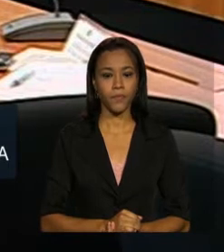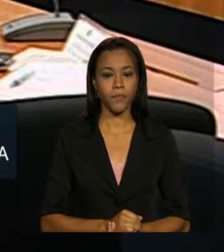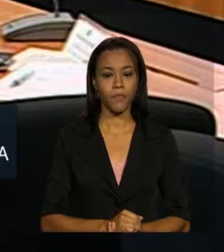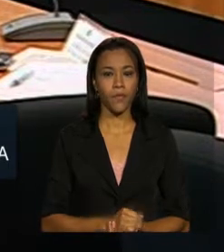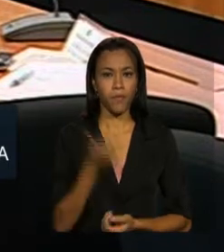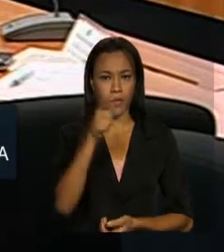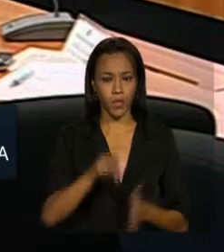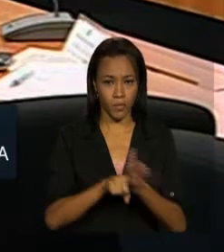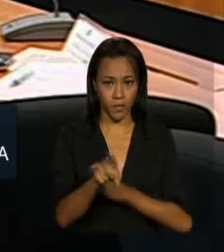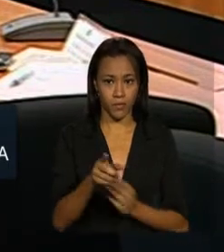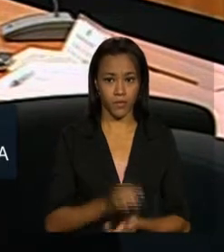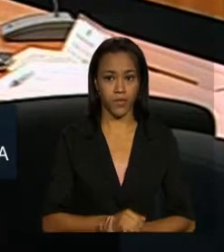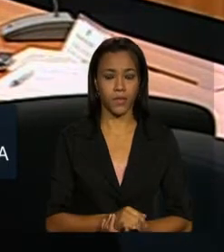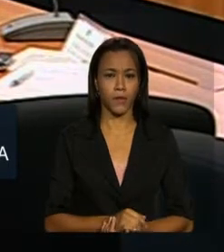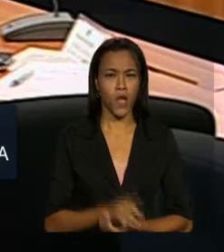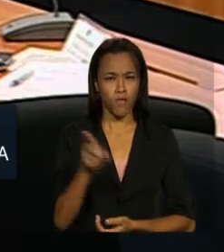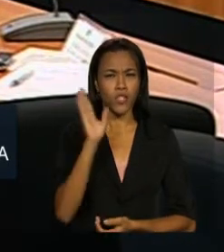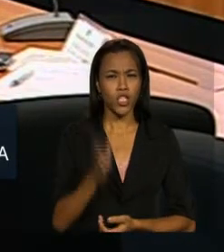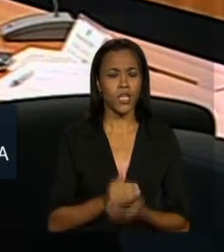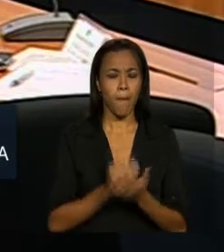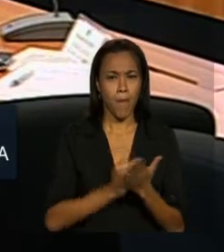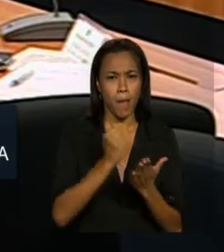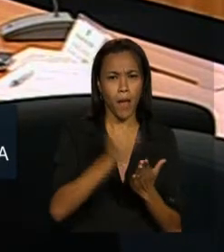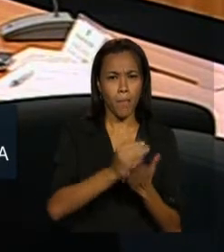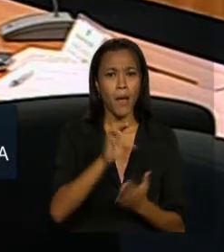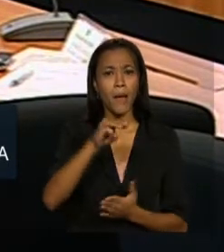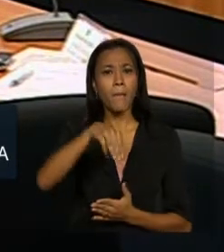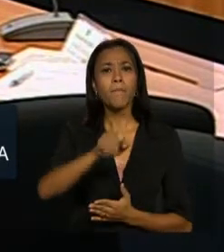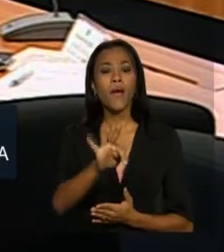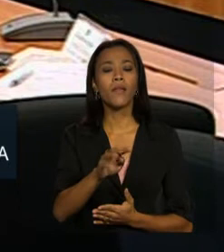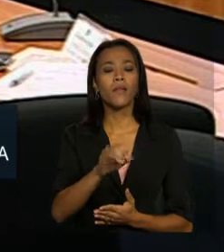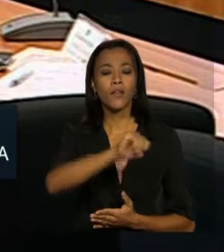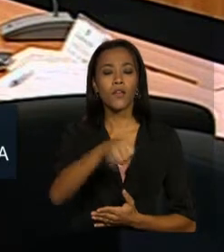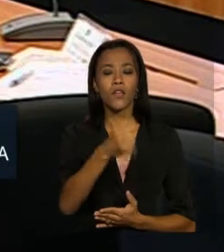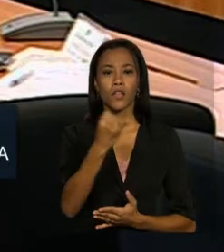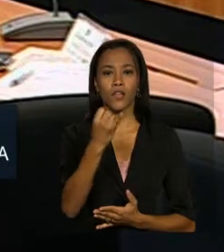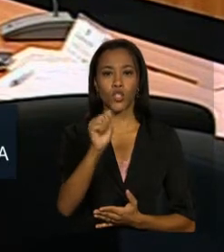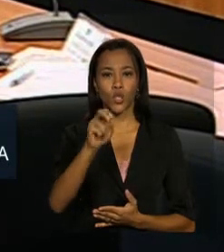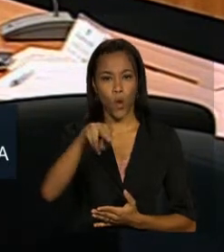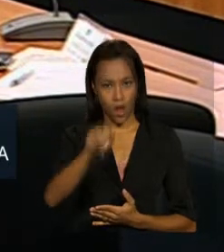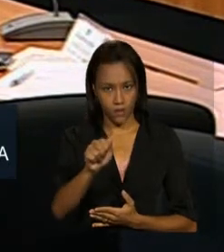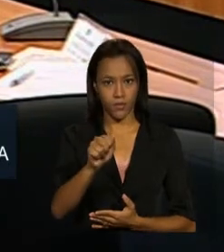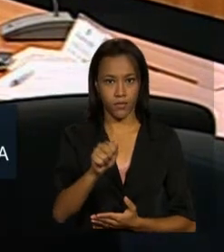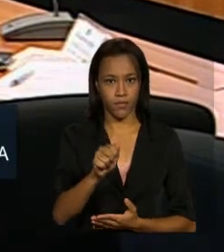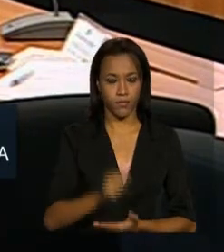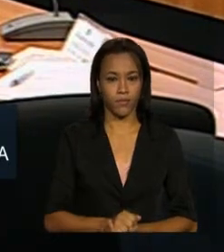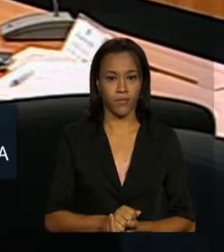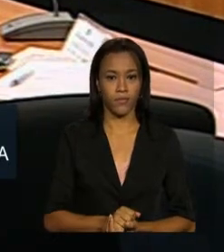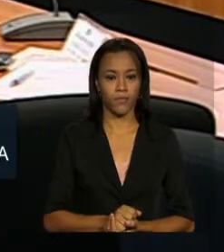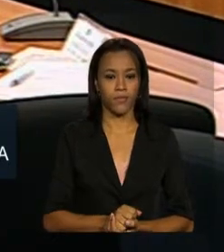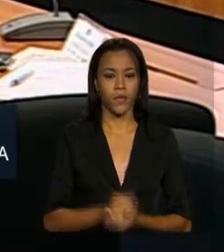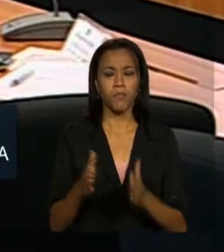Mais uma perguntinha. Vocês apresentaram as metas cumpridas. Eu queria saber quem fala. Joana, da Folha. Eu queria que alguém da nossa equipe também